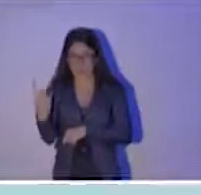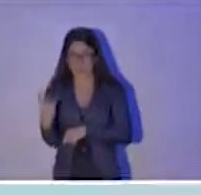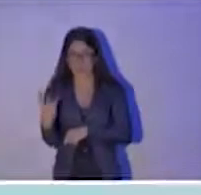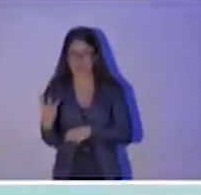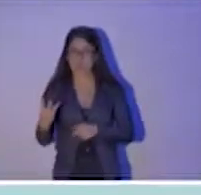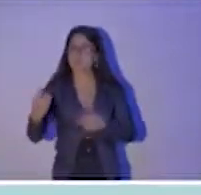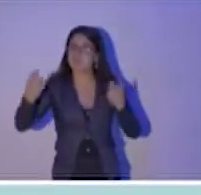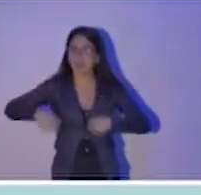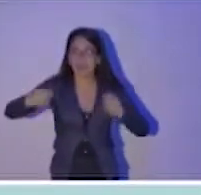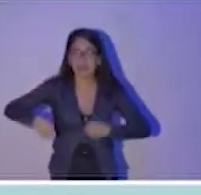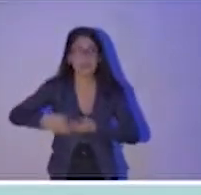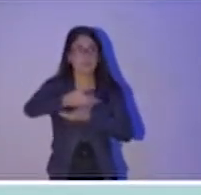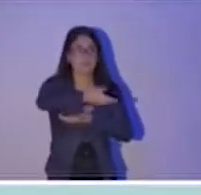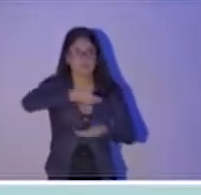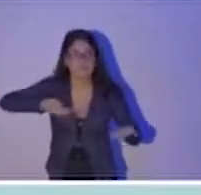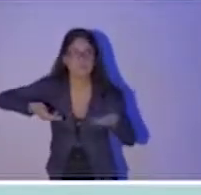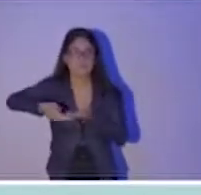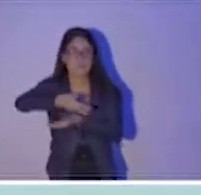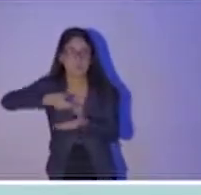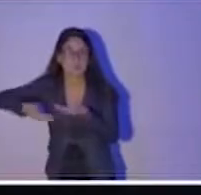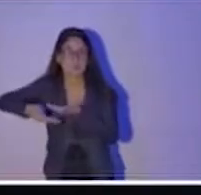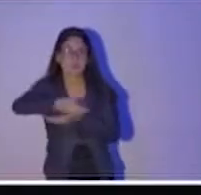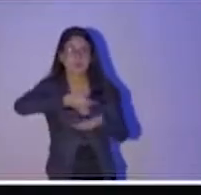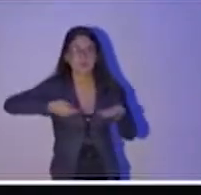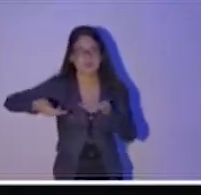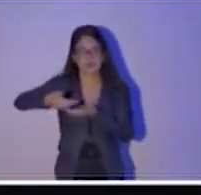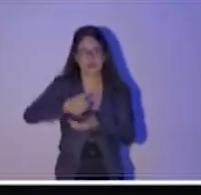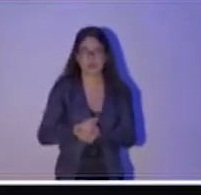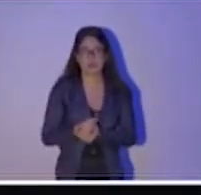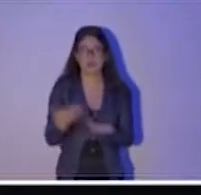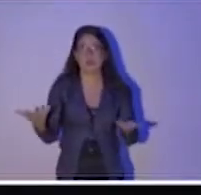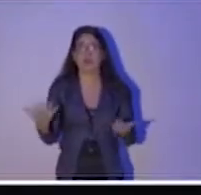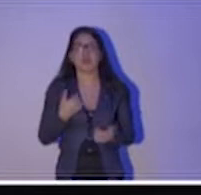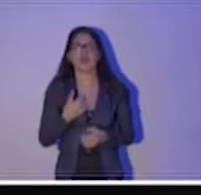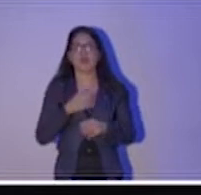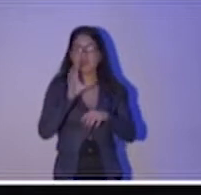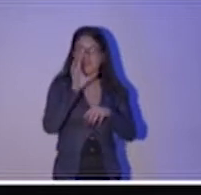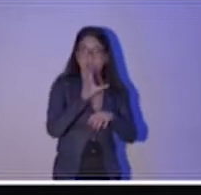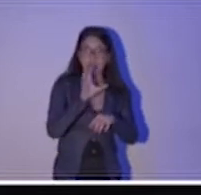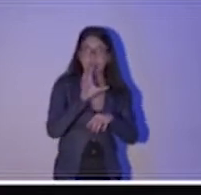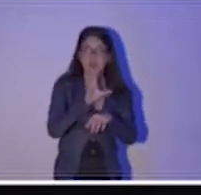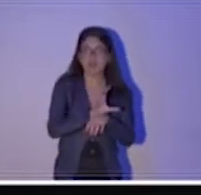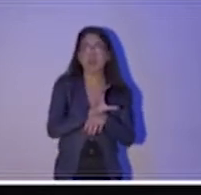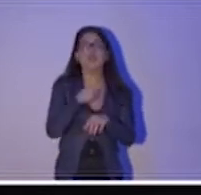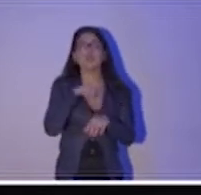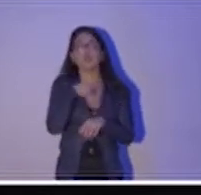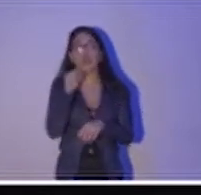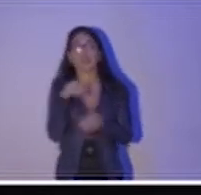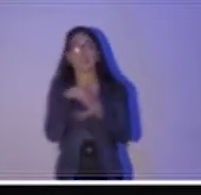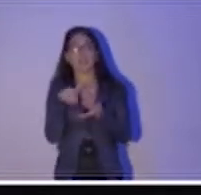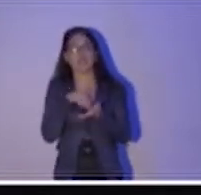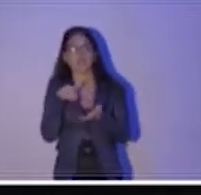a prefeitura escolhe o secretário, ou o Estado escolhe o secretário com mensagens muito claras, esse secretário junto ao time